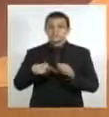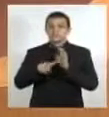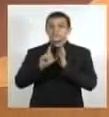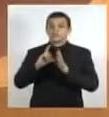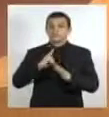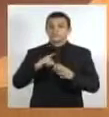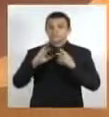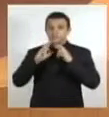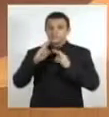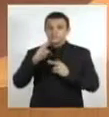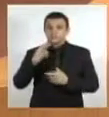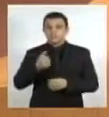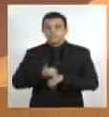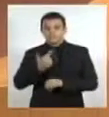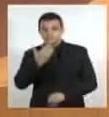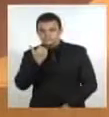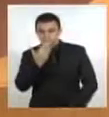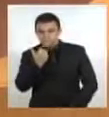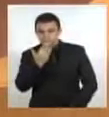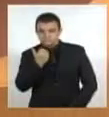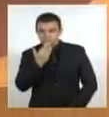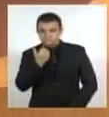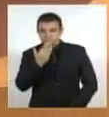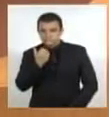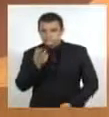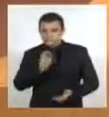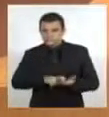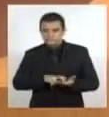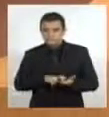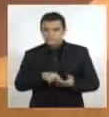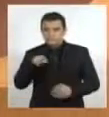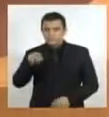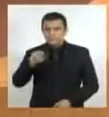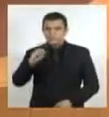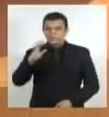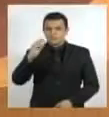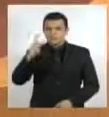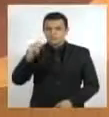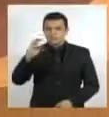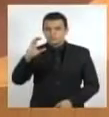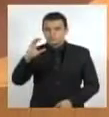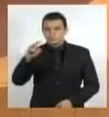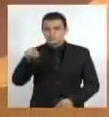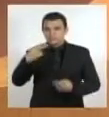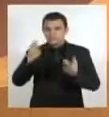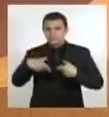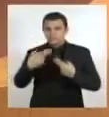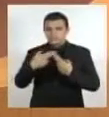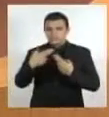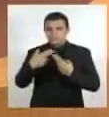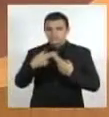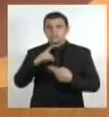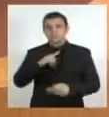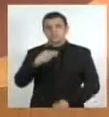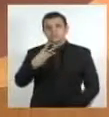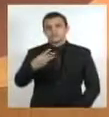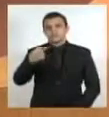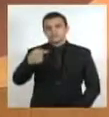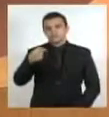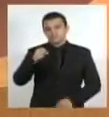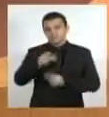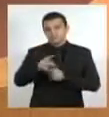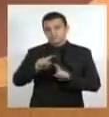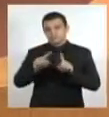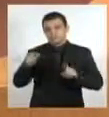manhã na PAC em Timon, que tem 39 vagas disponíveis, mas que apenas 7 condenados ocupam elas. Hoje tivemos a